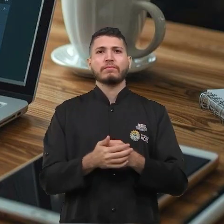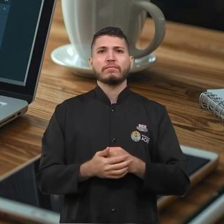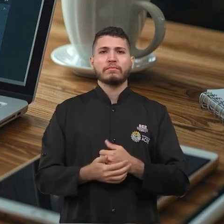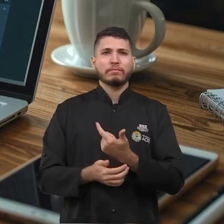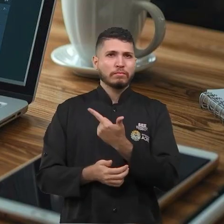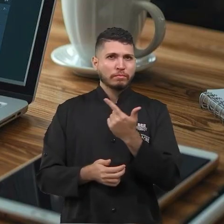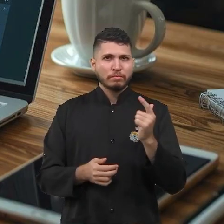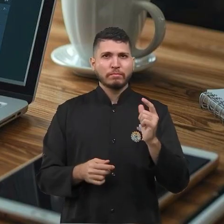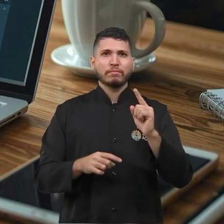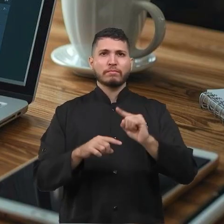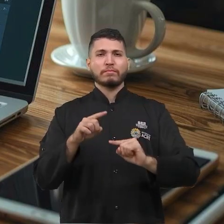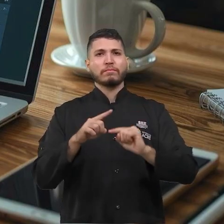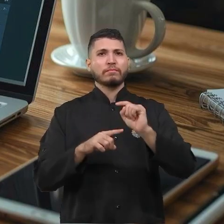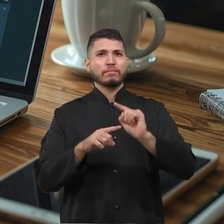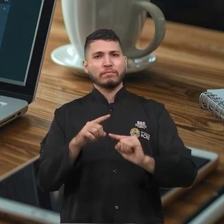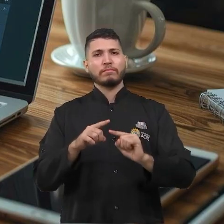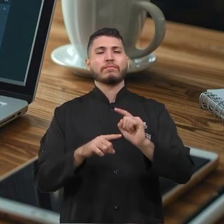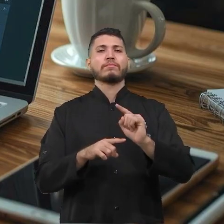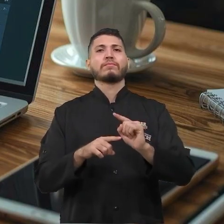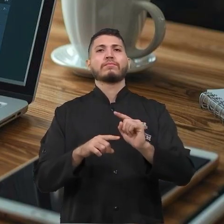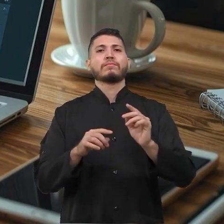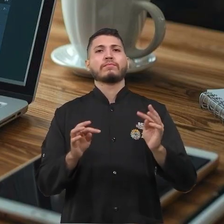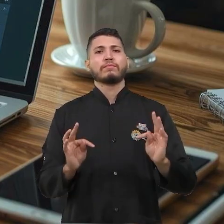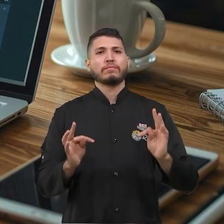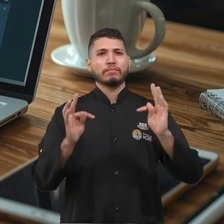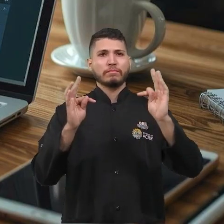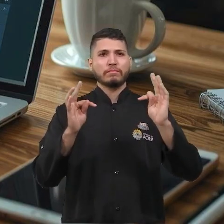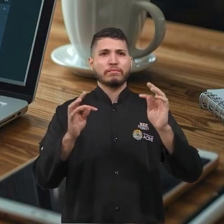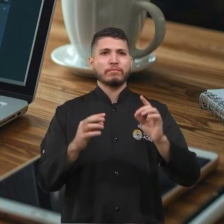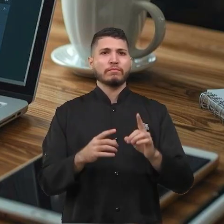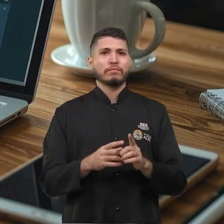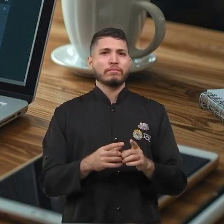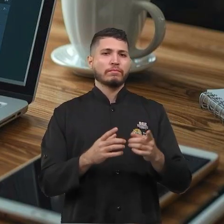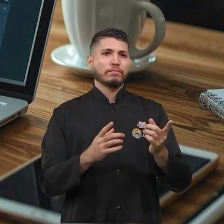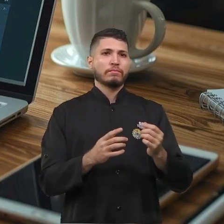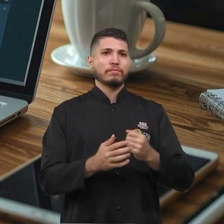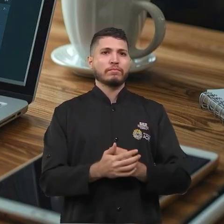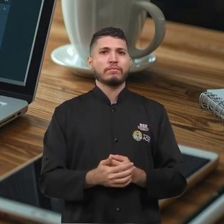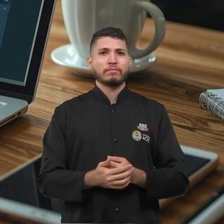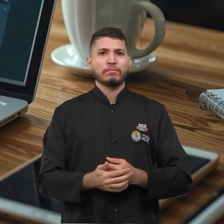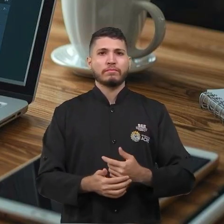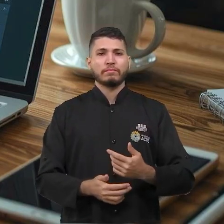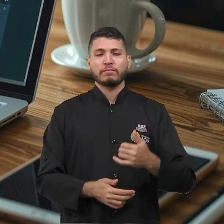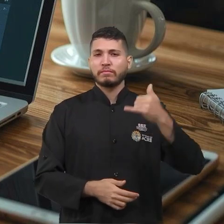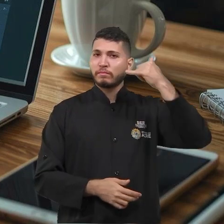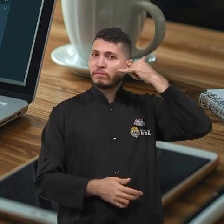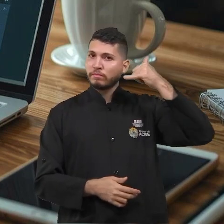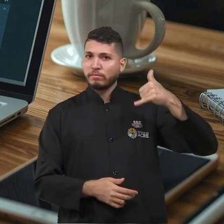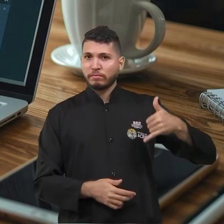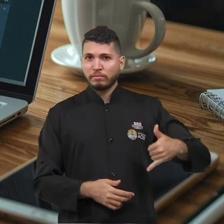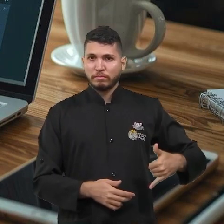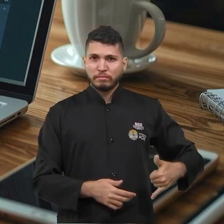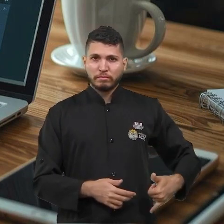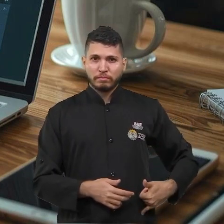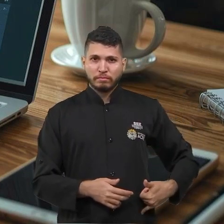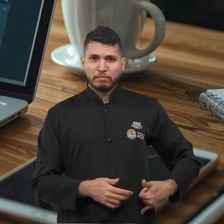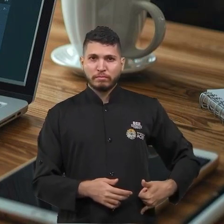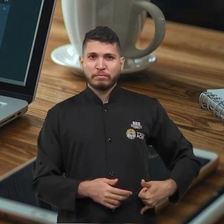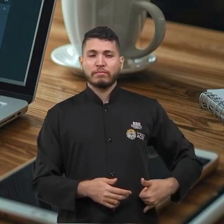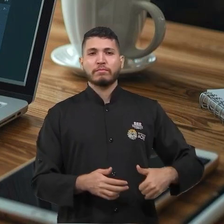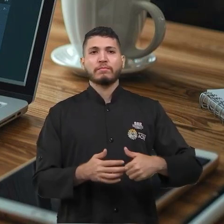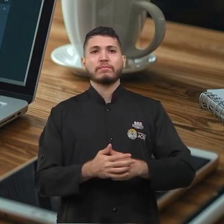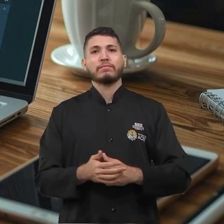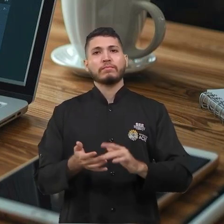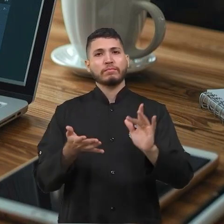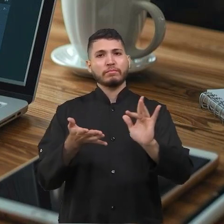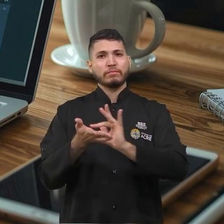outros aparelhos, ó. A gente consegue observar o smartphone de um lado e também o tablet aí do outro lado.